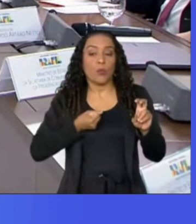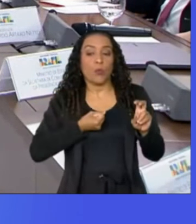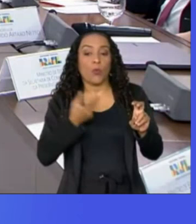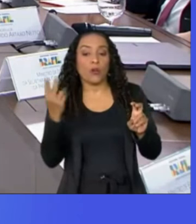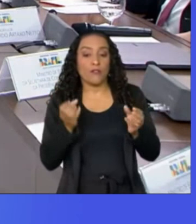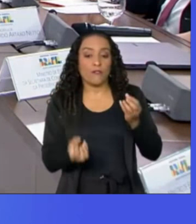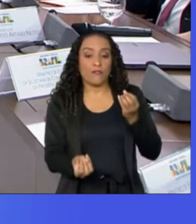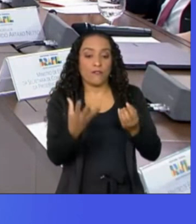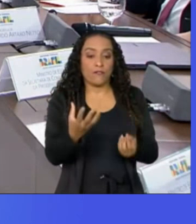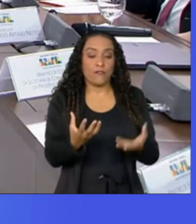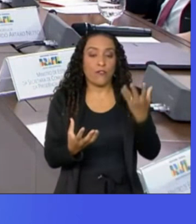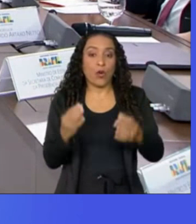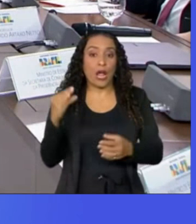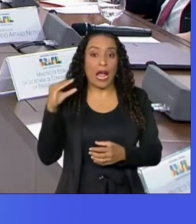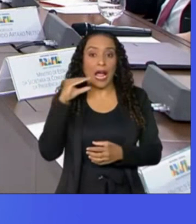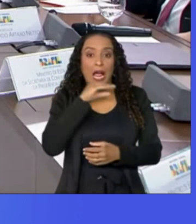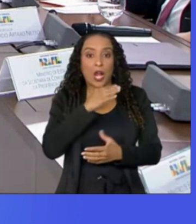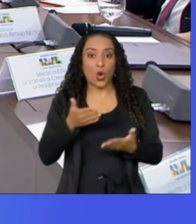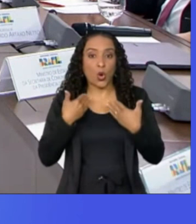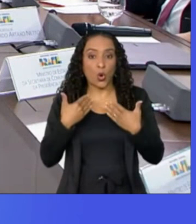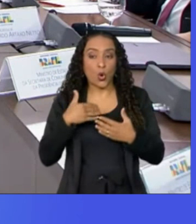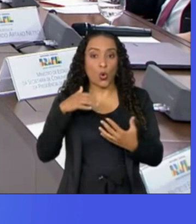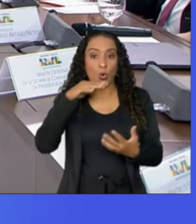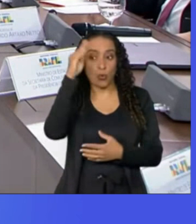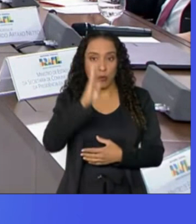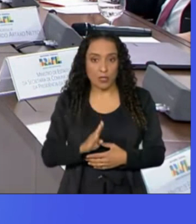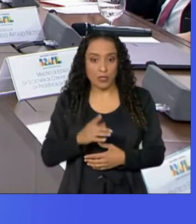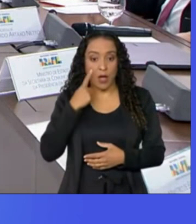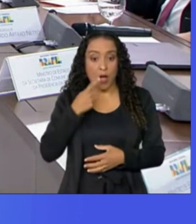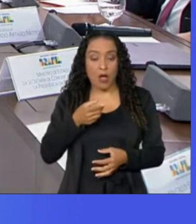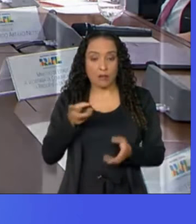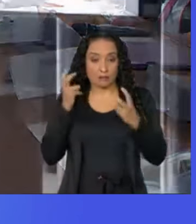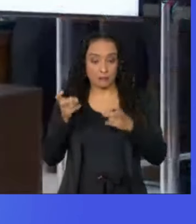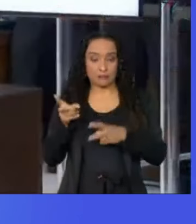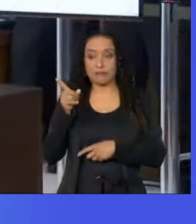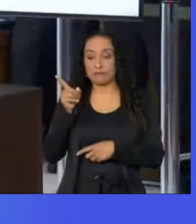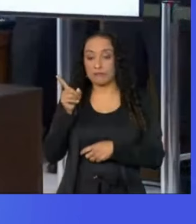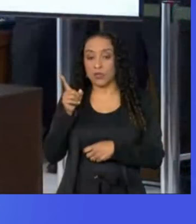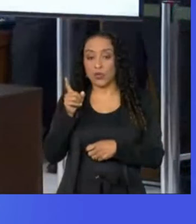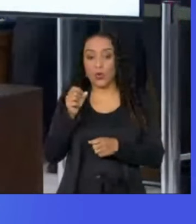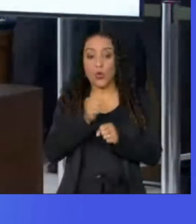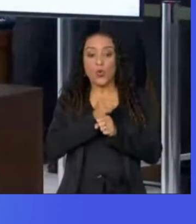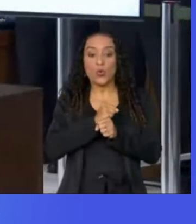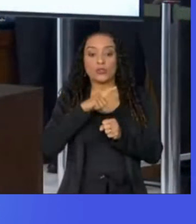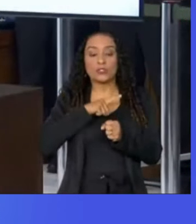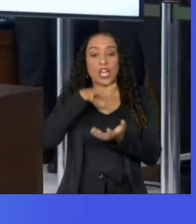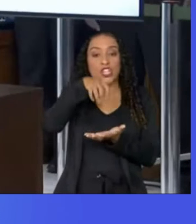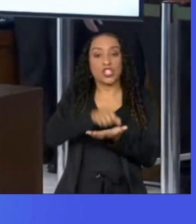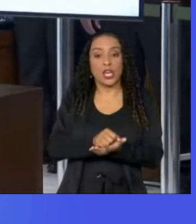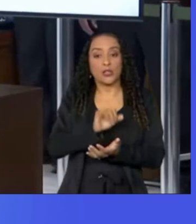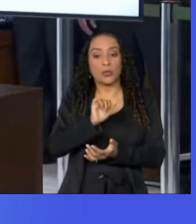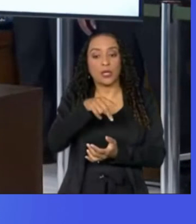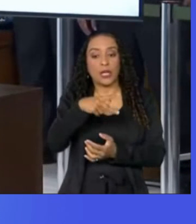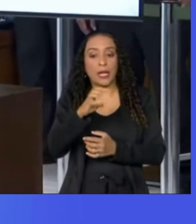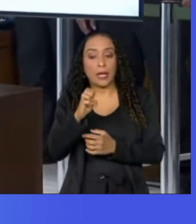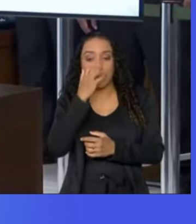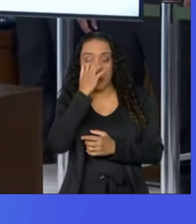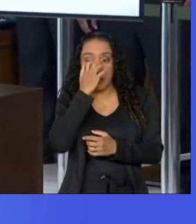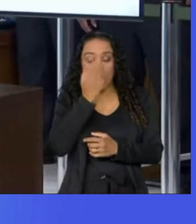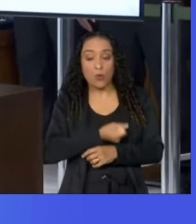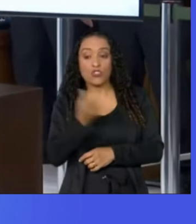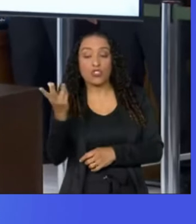de focos de calor no Brasil observem que o ano que nós tínhamos tido registrado pelo IMP o maior número